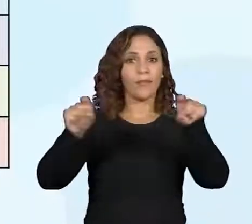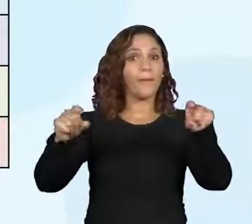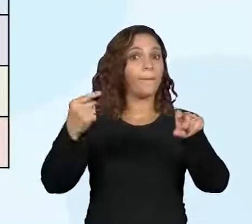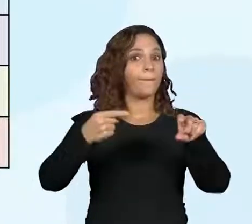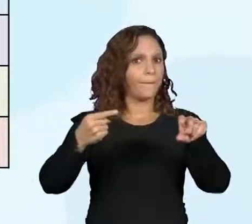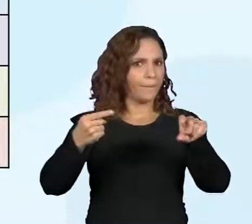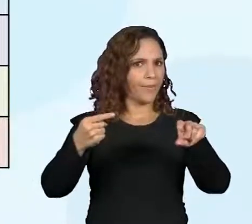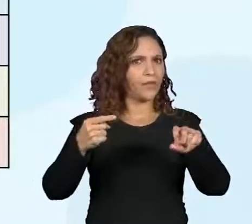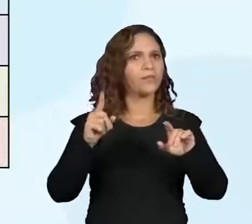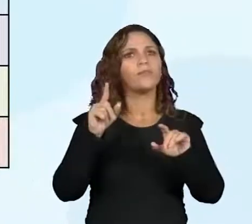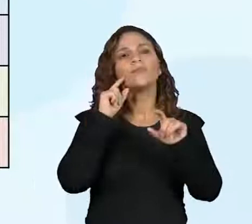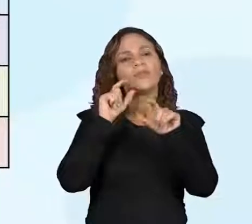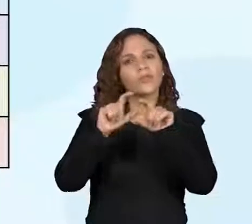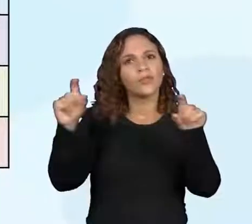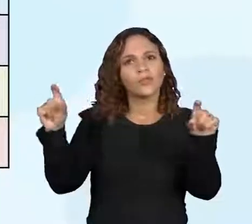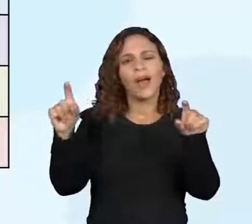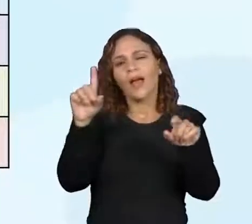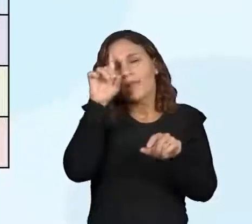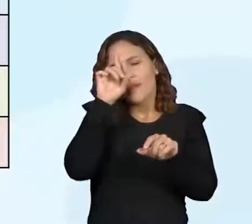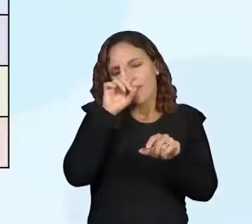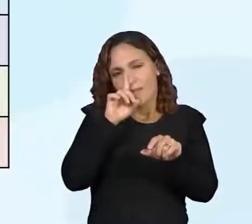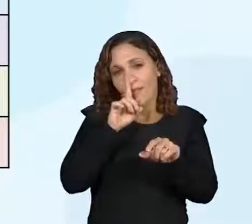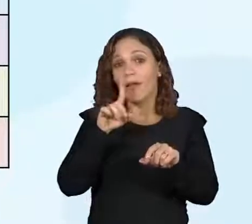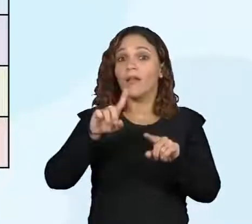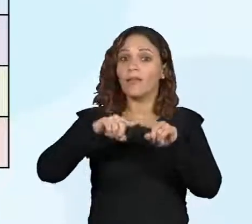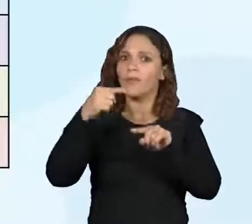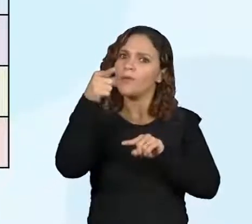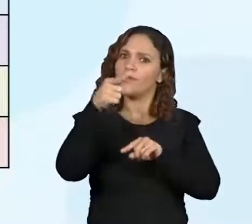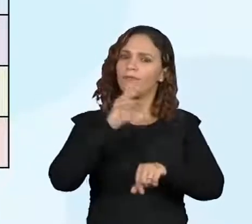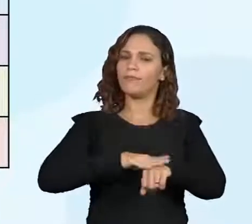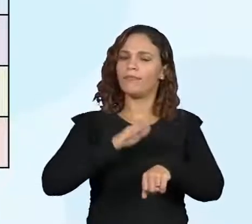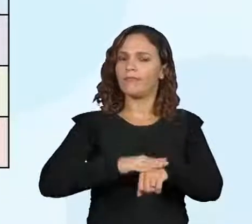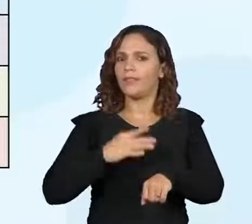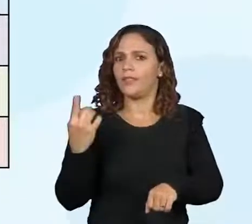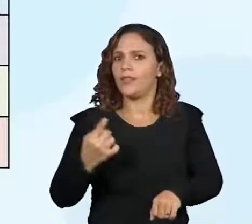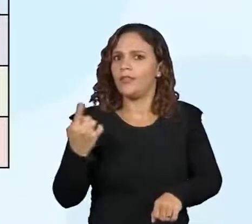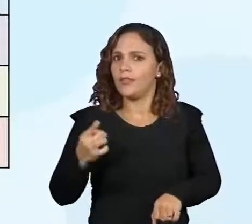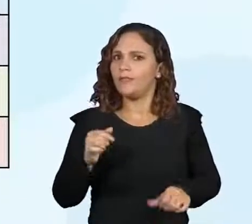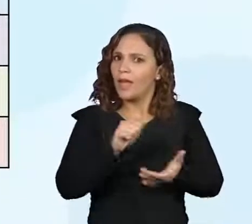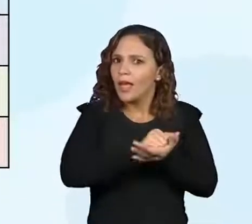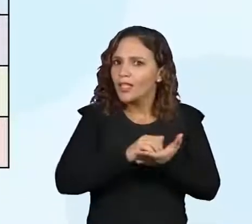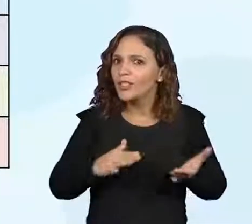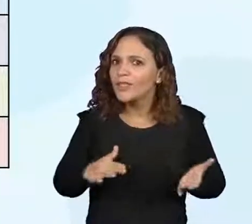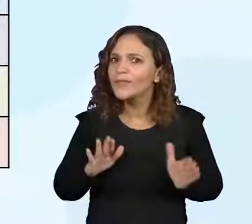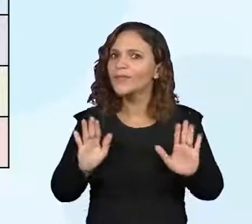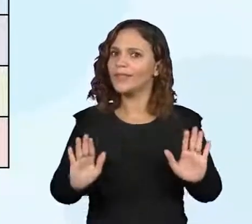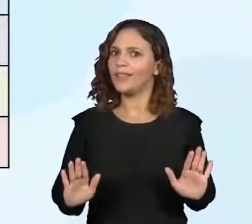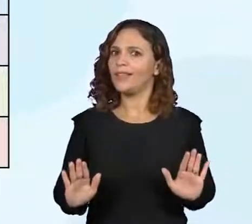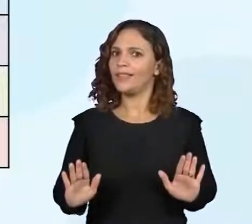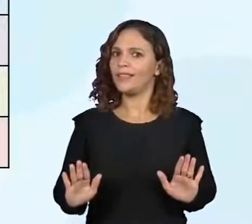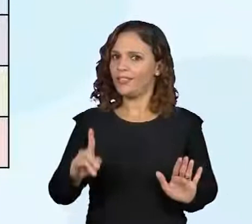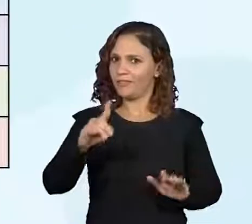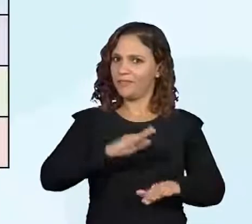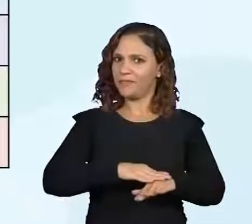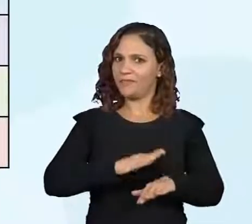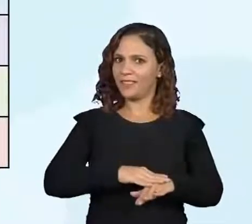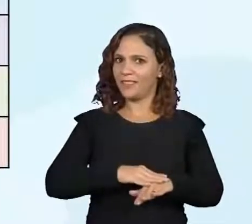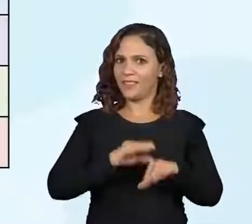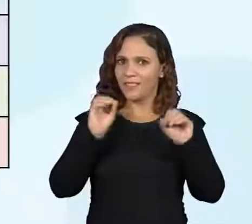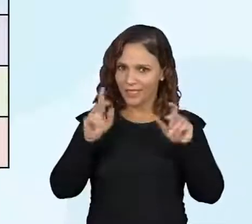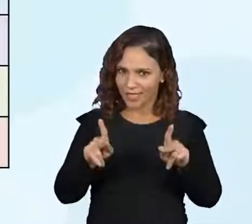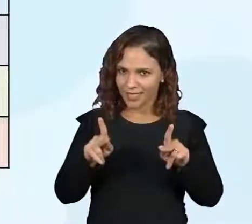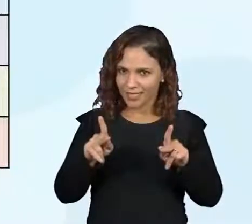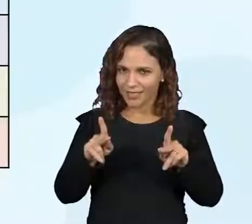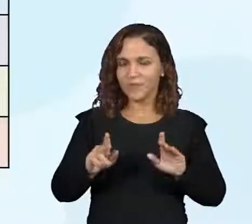sequência. As outras vão ser o seu desafio, a sua tarefa aí para realizar depois que você assistir